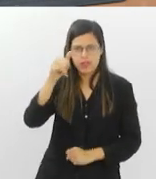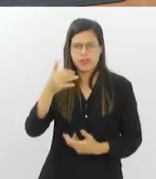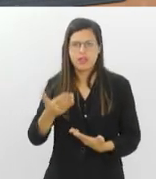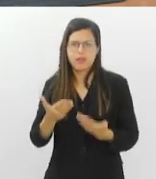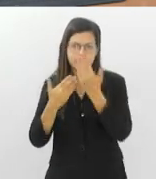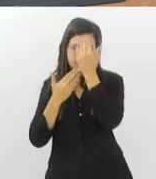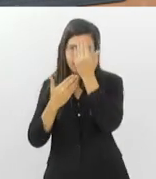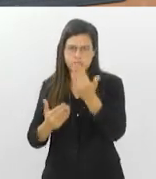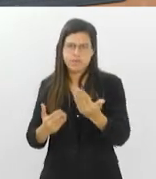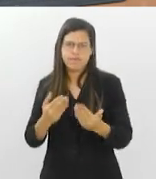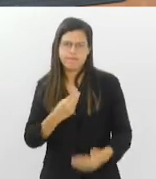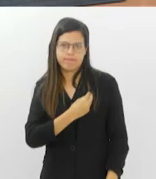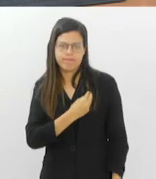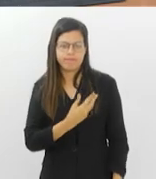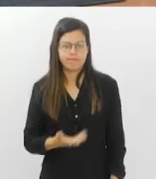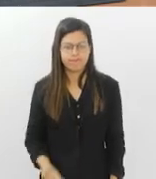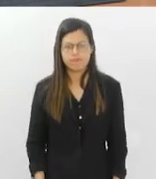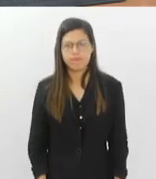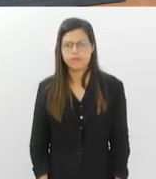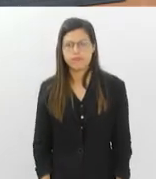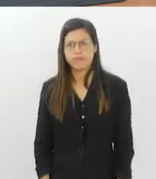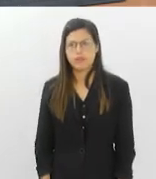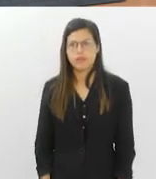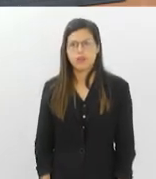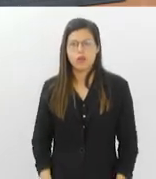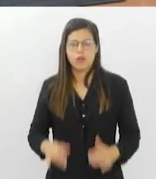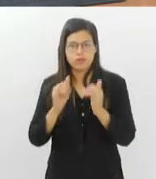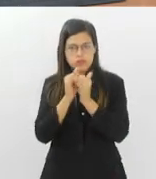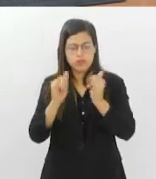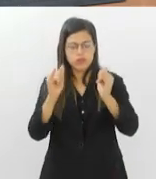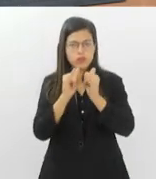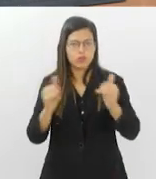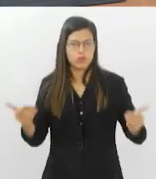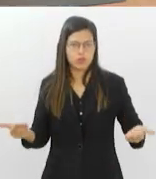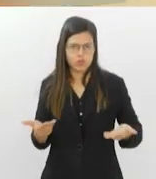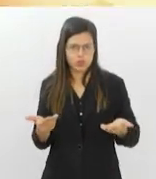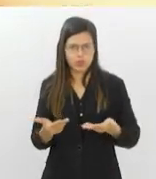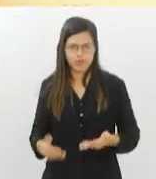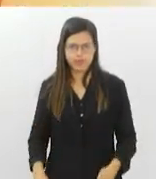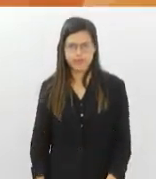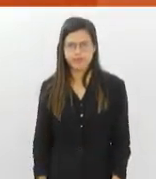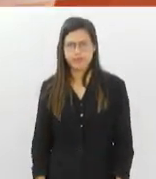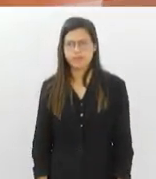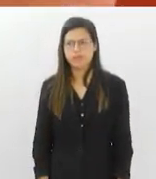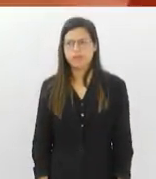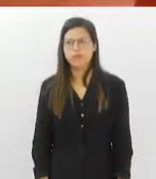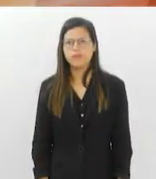aí a presença das duas. Vamos ao nosso giro de notícias de hoje.